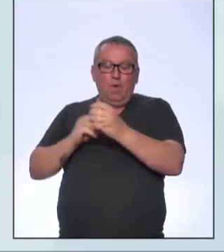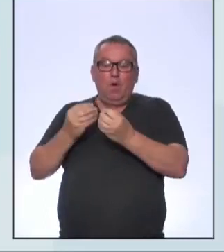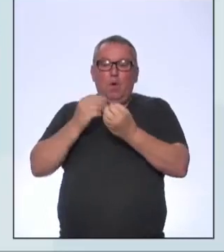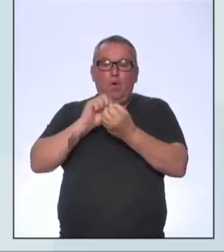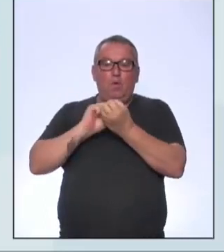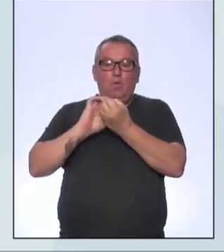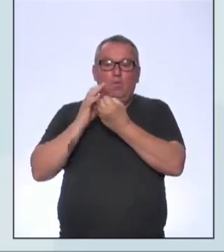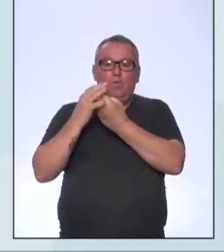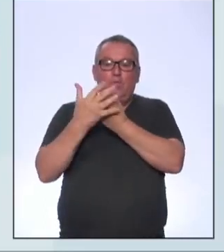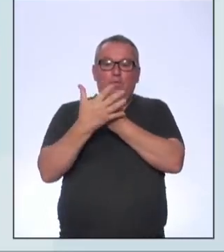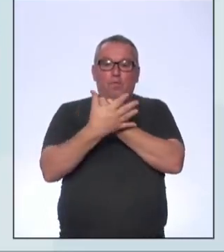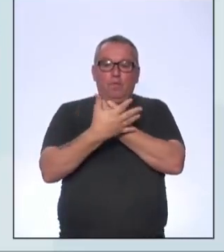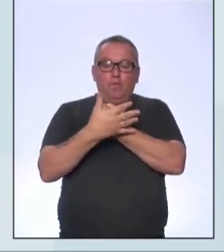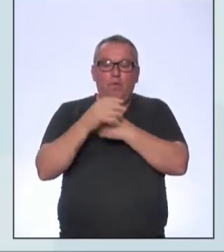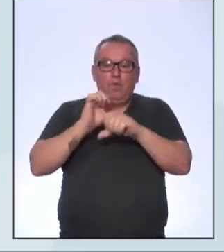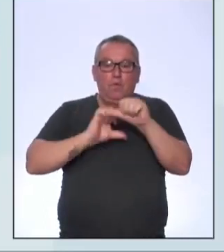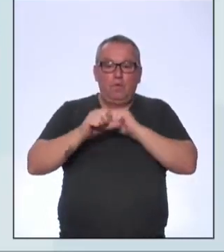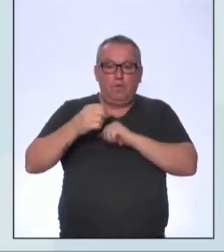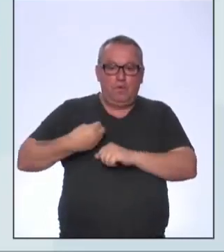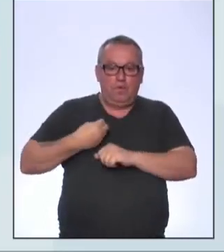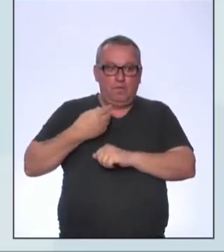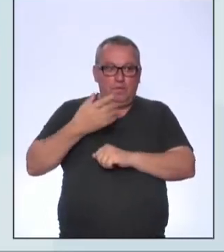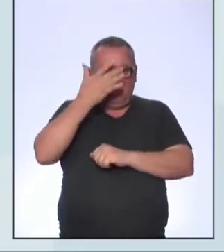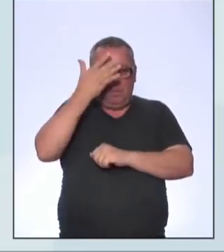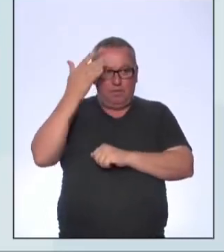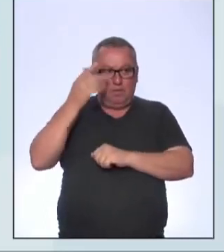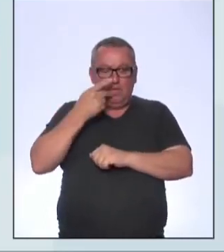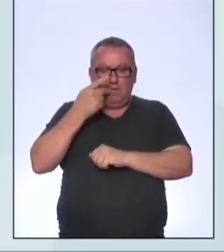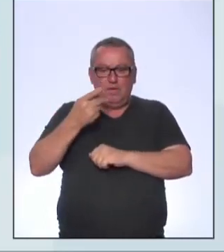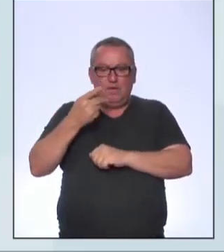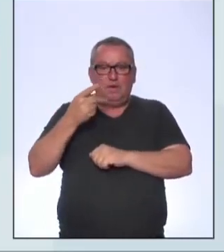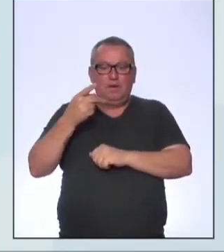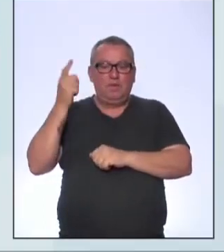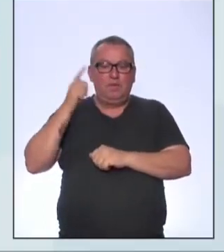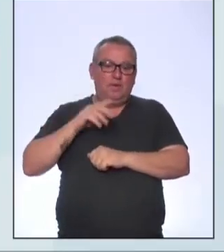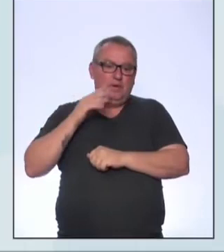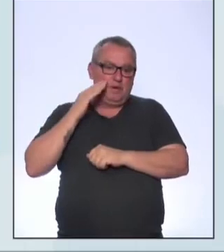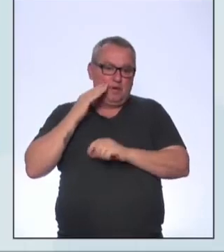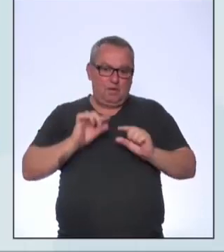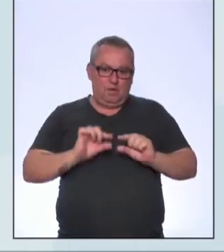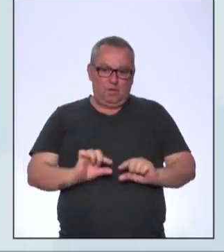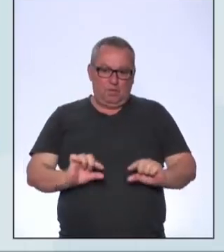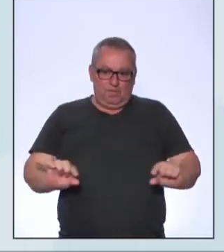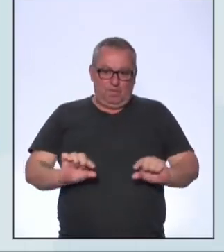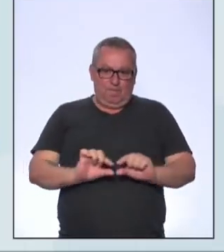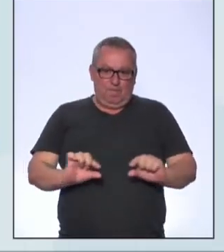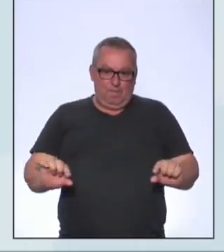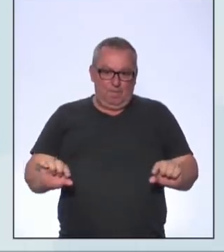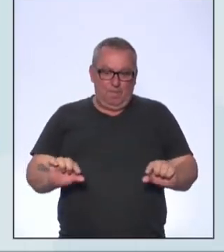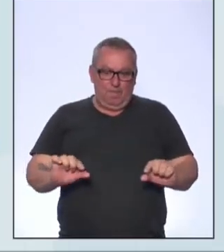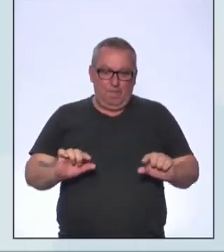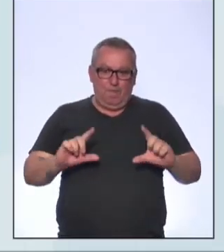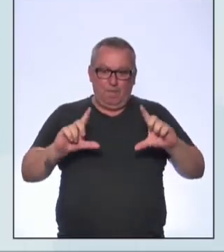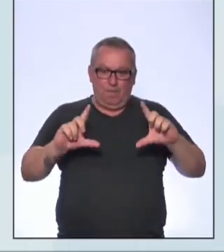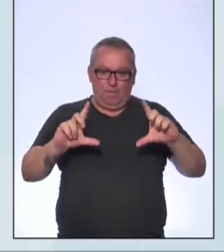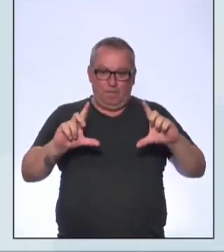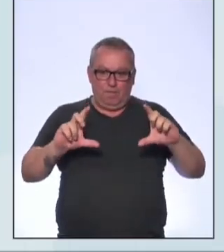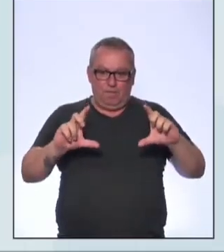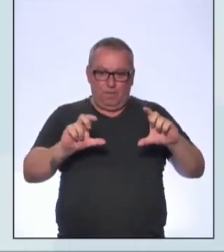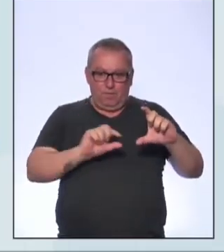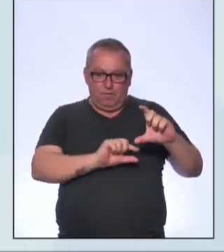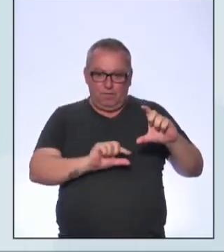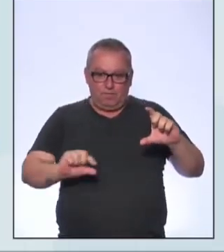das pessoas. Professor, eu vou falando um pouquinho para eles entenderem melhor. Tem a legenda lá embaixo, então, nós temos aqui a imagem E olha